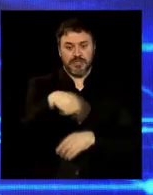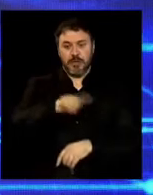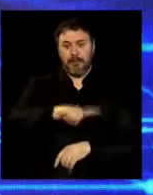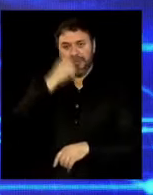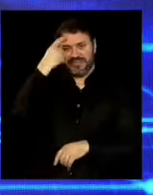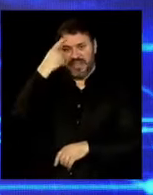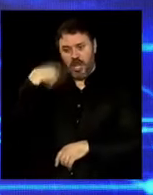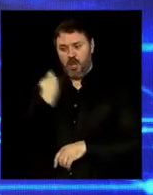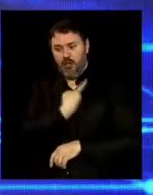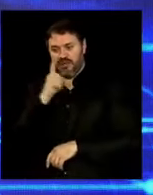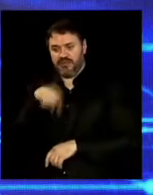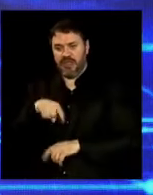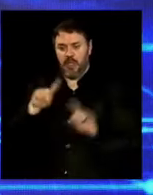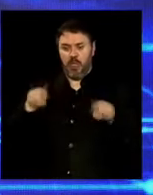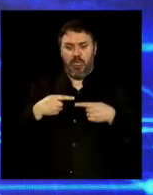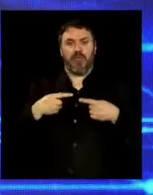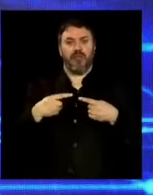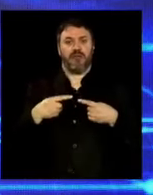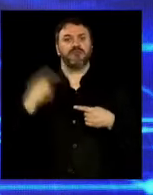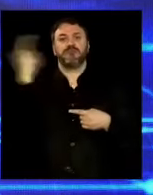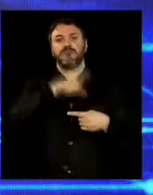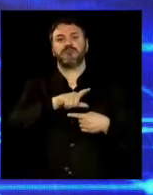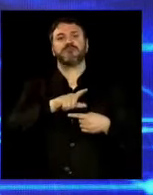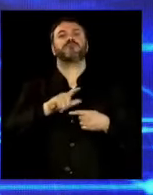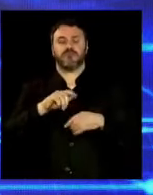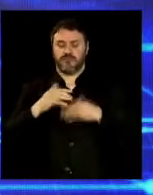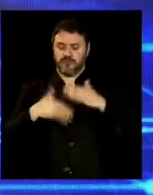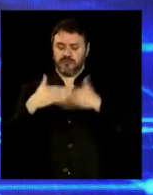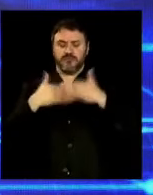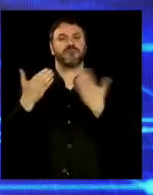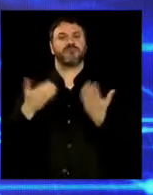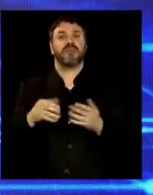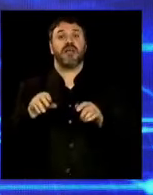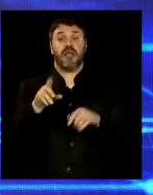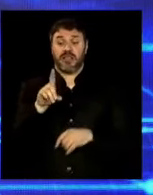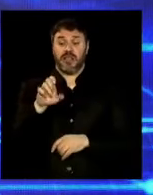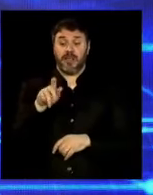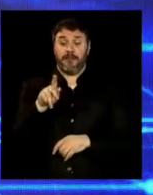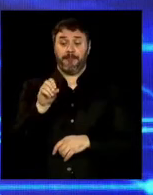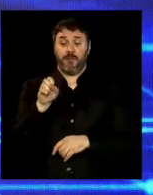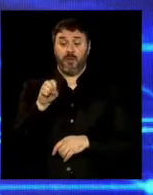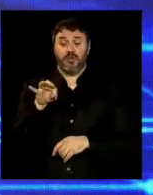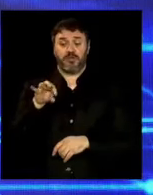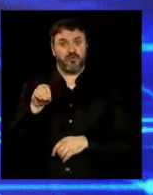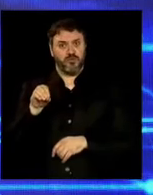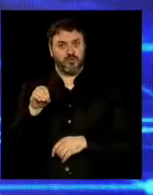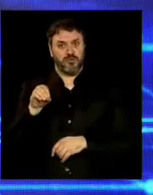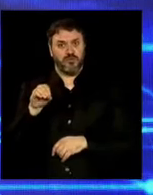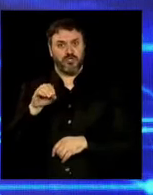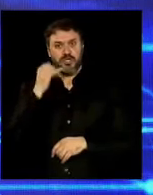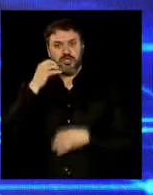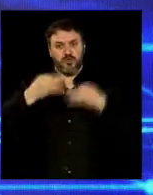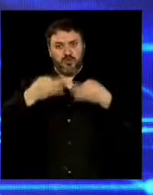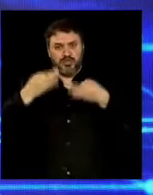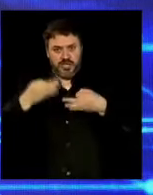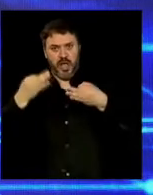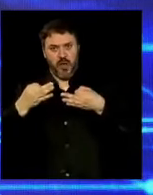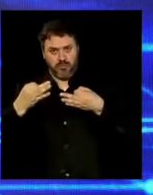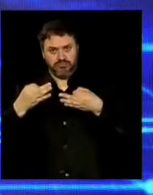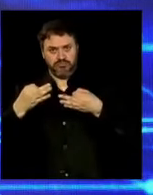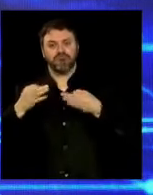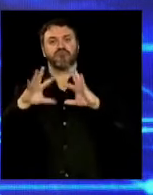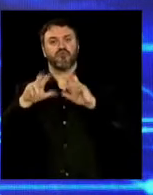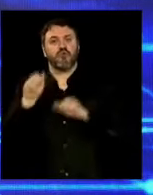Estado, a gente tem um retorno imediato. Os depósitos judiciais todos usaram, mas o certo é, quando nós